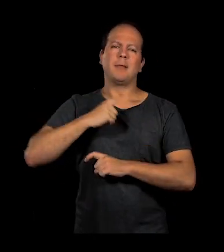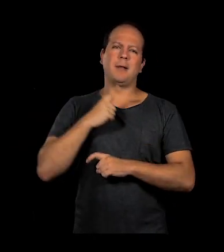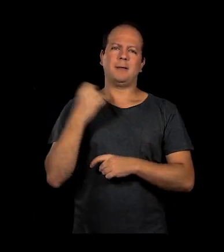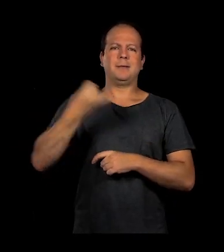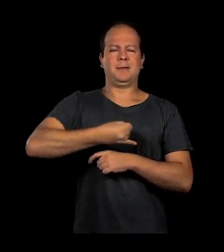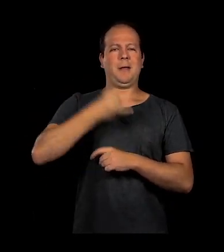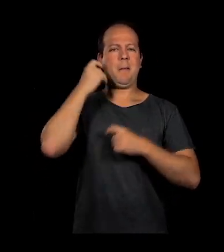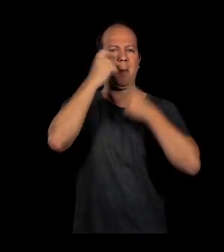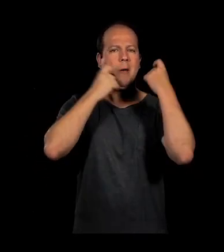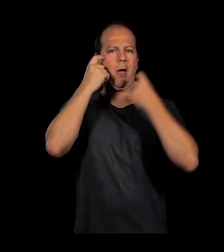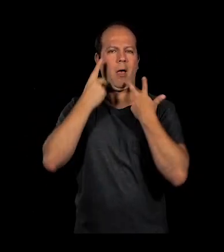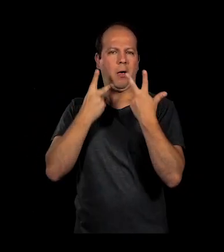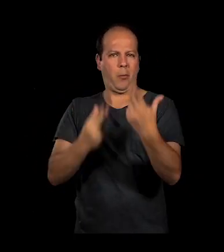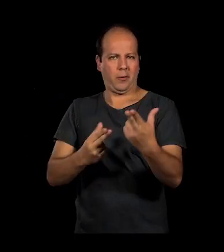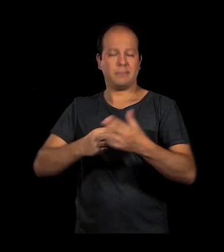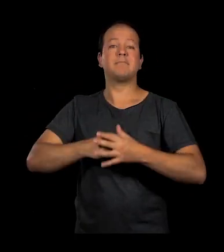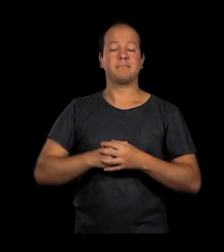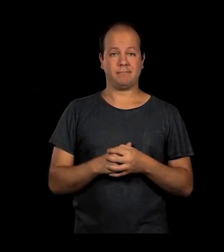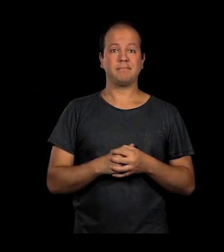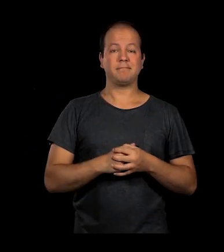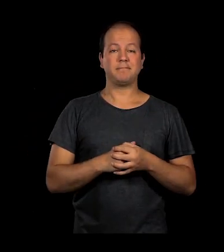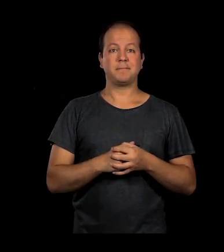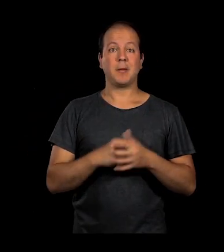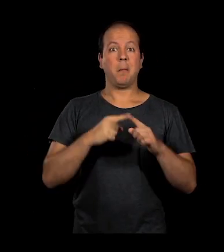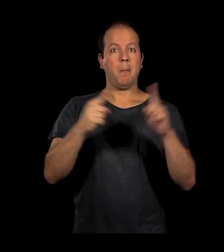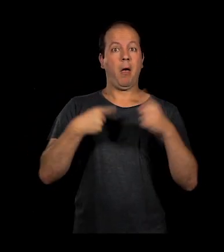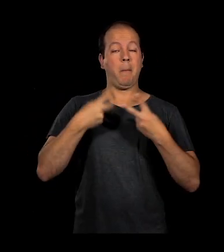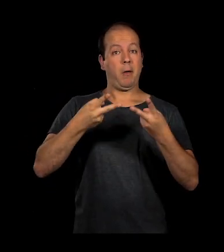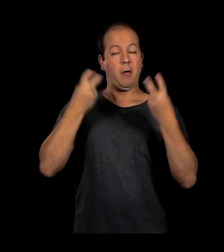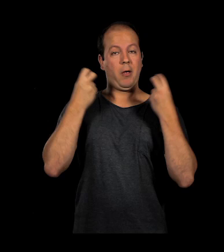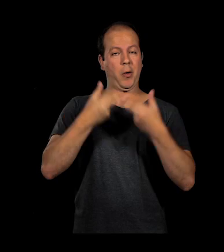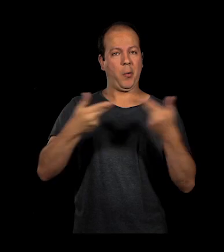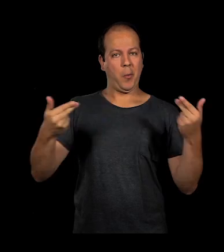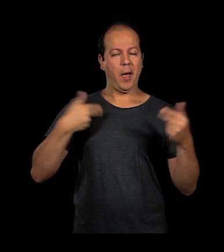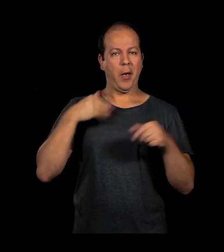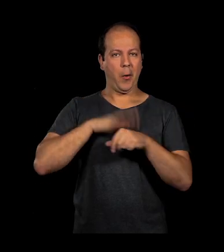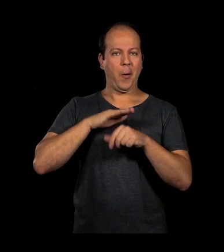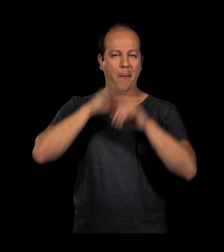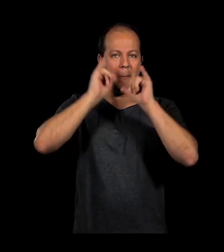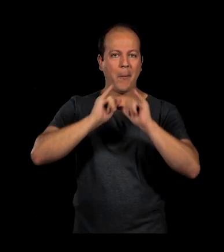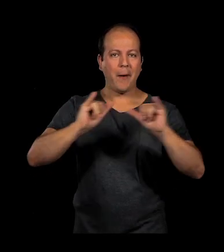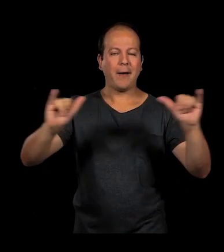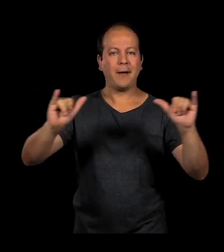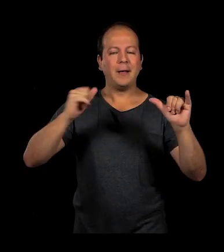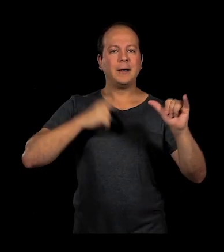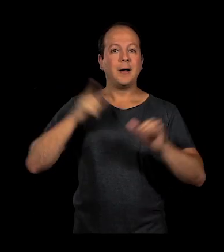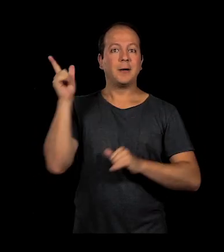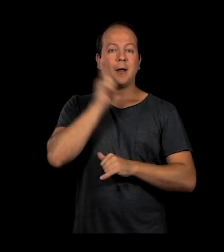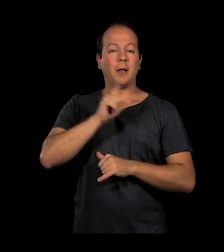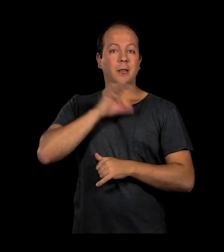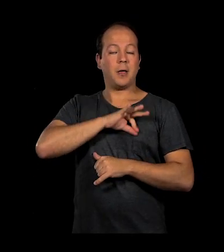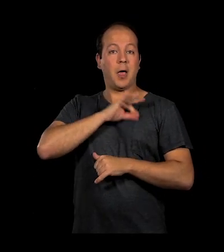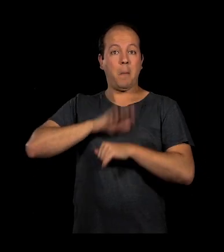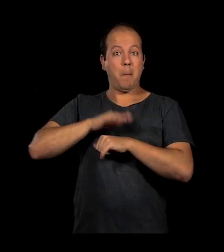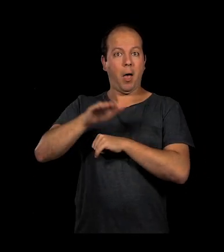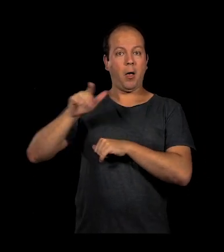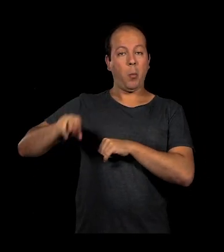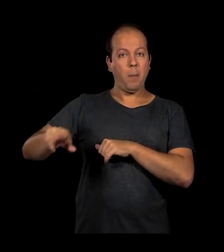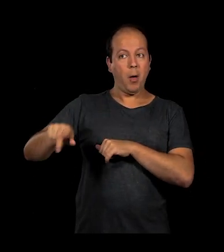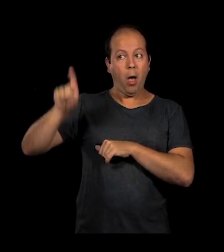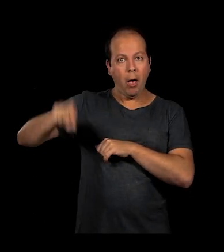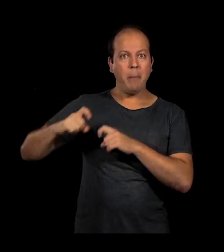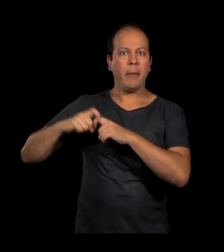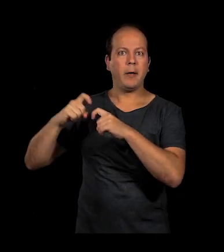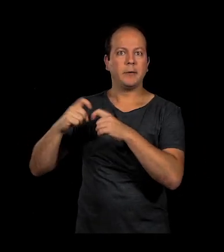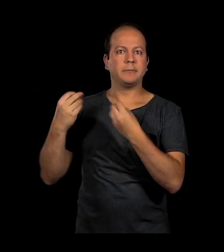preocupação mas veja como são as coisas eu comecei a fazer propaganda e consegue ganhar muito mais com meu irmão era médico